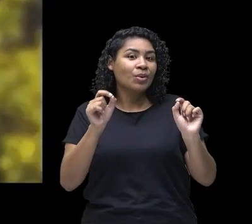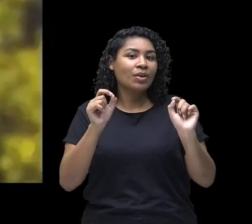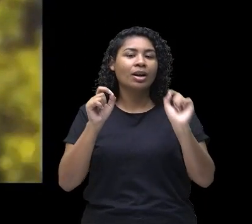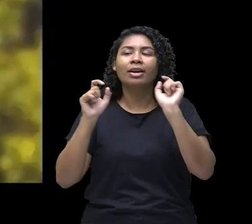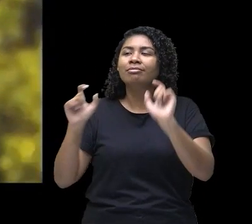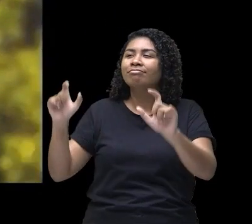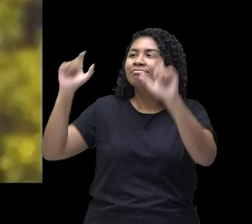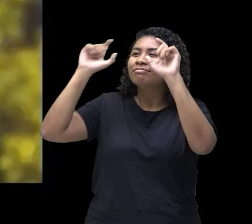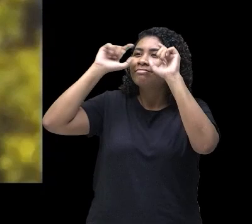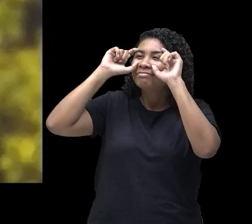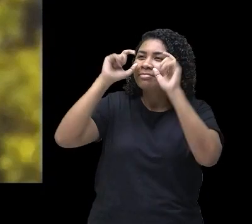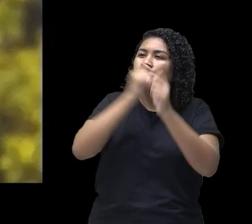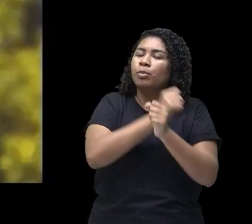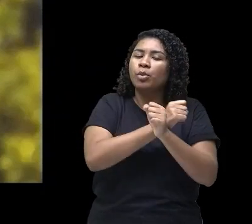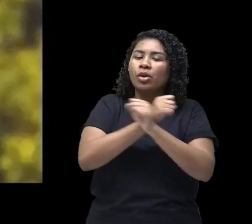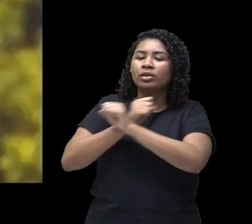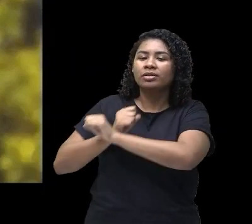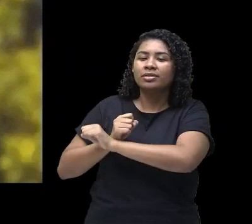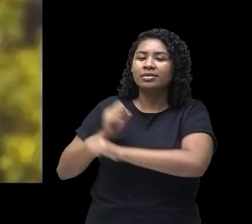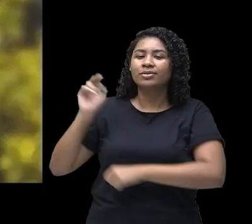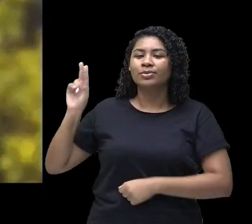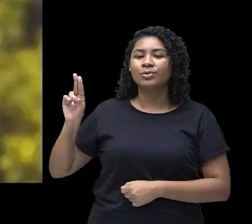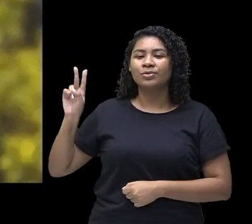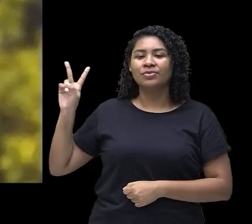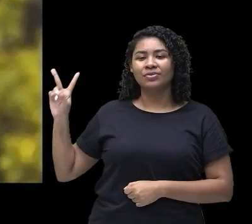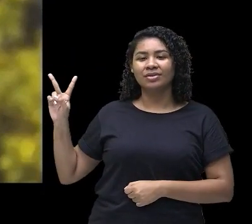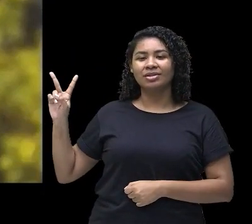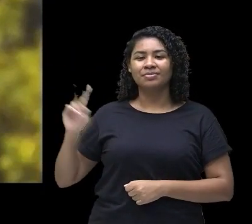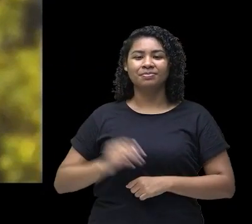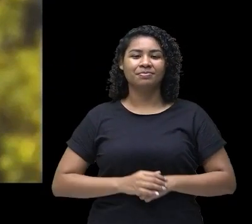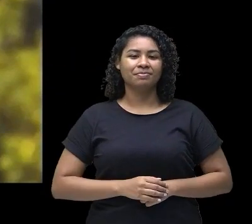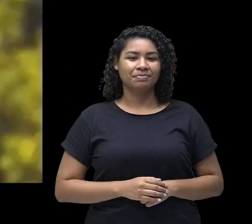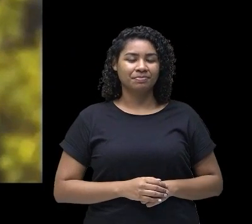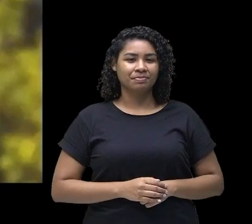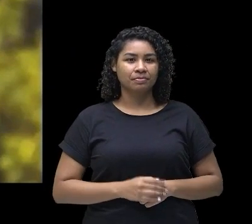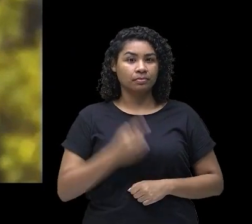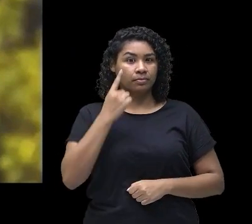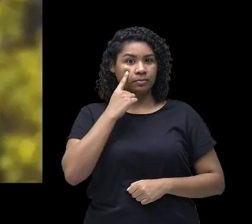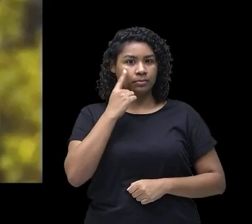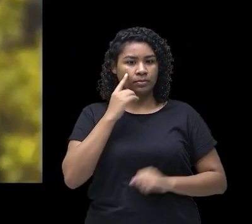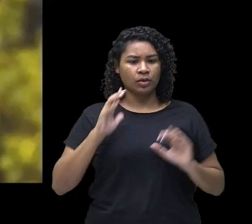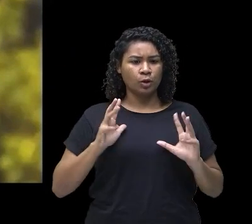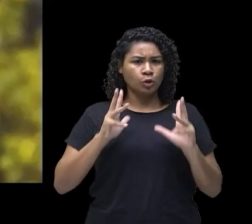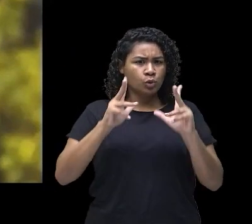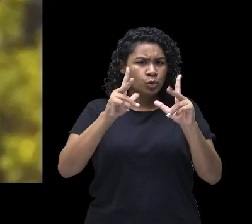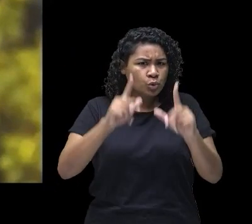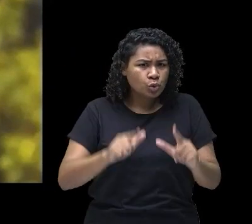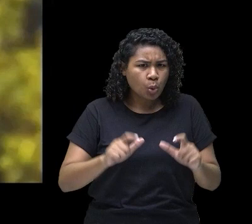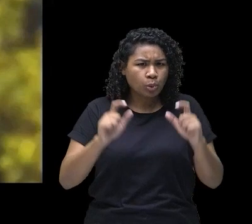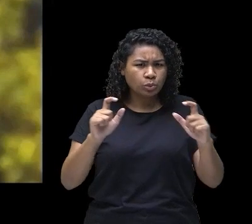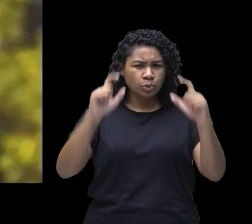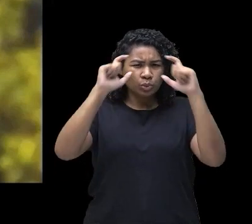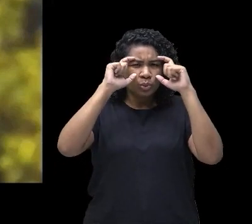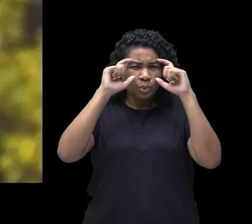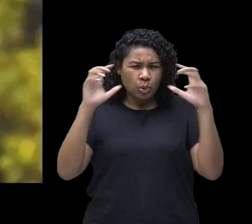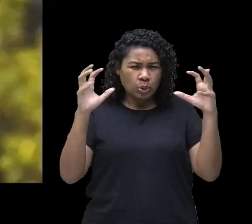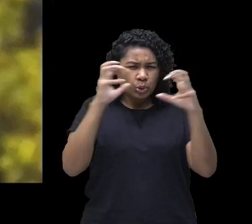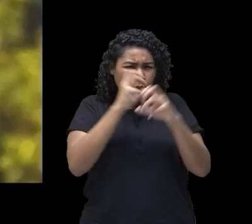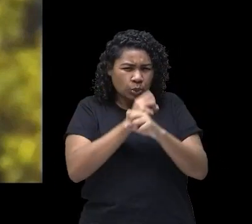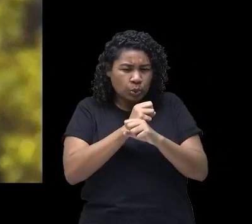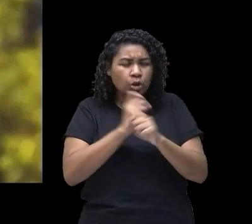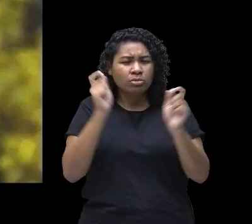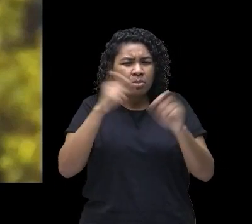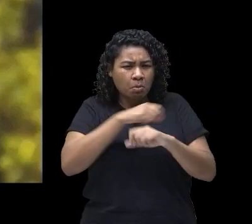com proteção ultravioleta. Nem todos os óculos escuros têm esse tipo de proteção. Por isso,